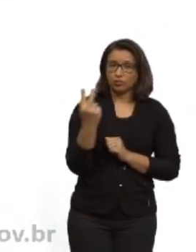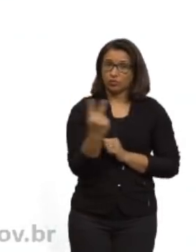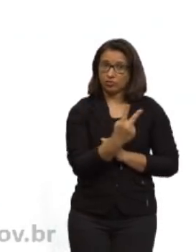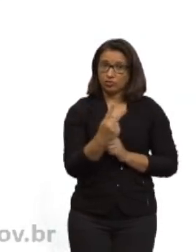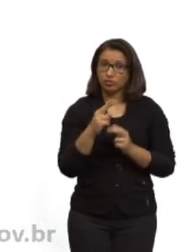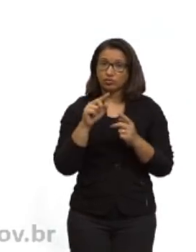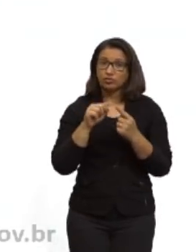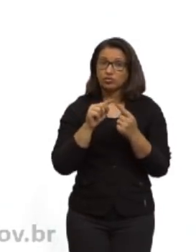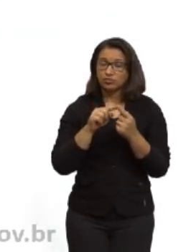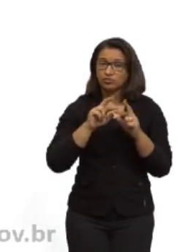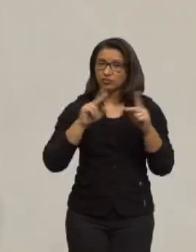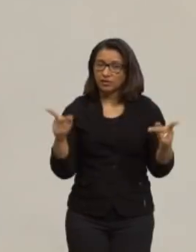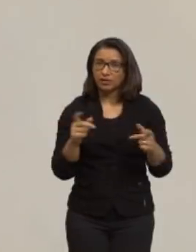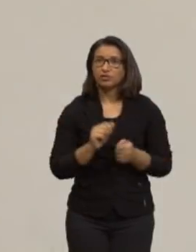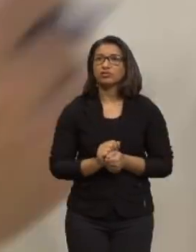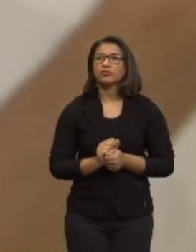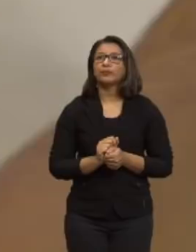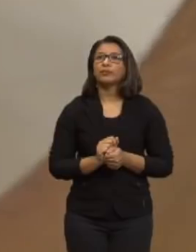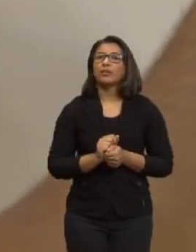síntese h2